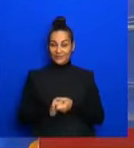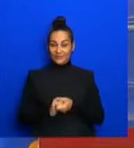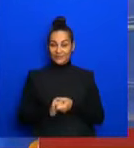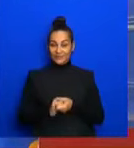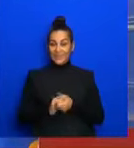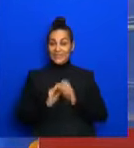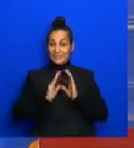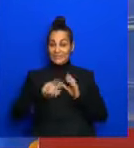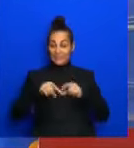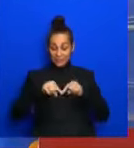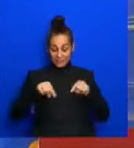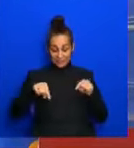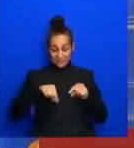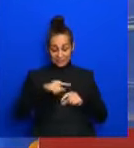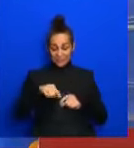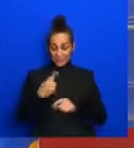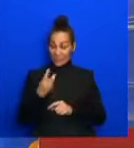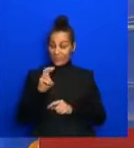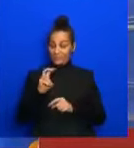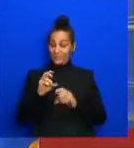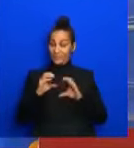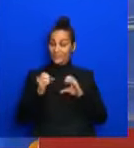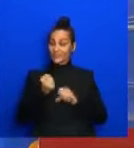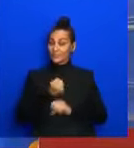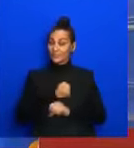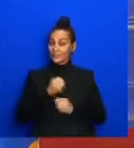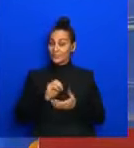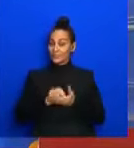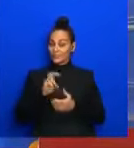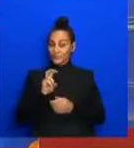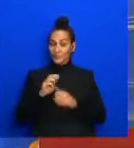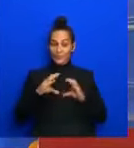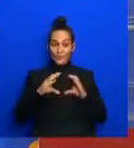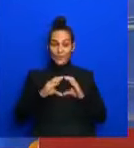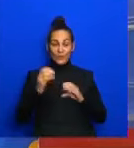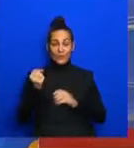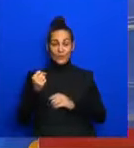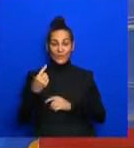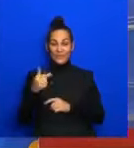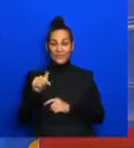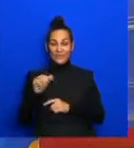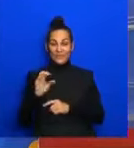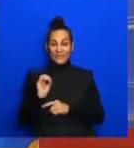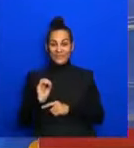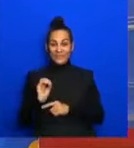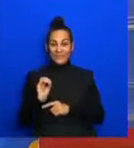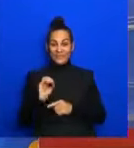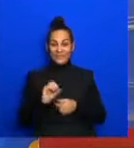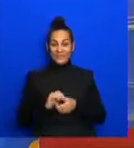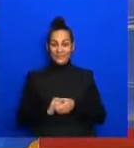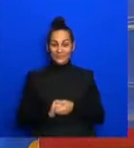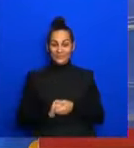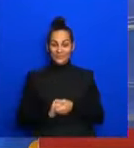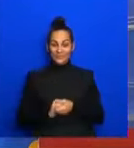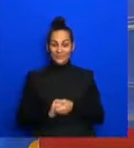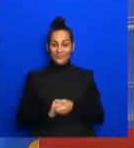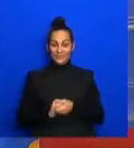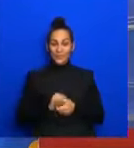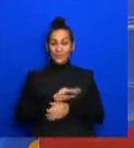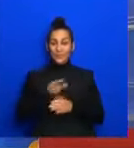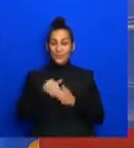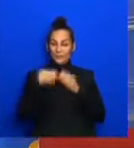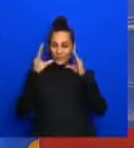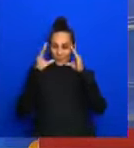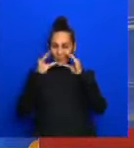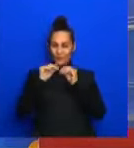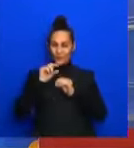32. Já foram sorteados 15 números, faltam 5. Bola branca, 70. Branca, número 70.